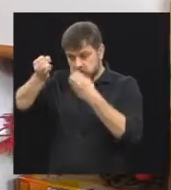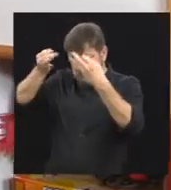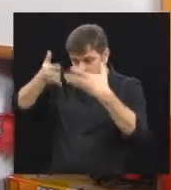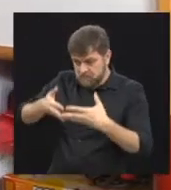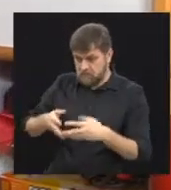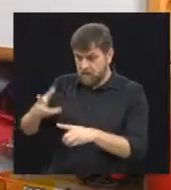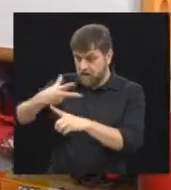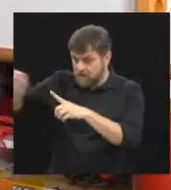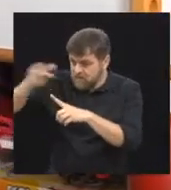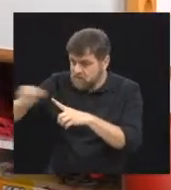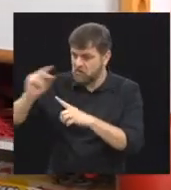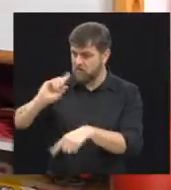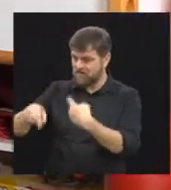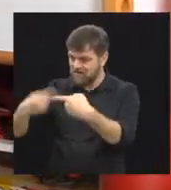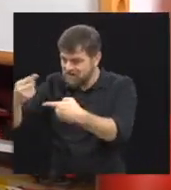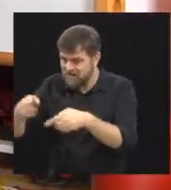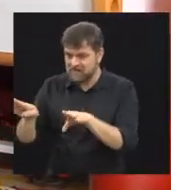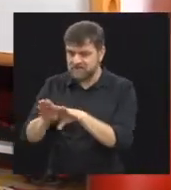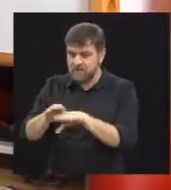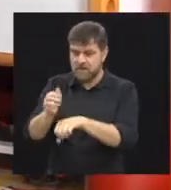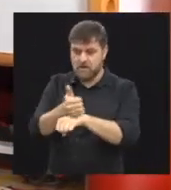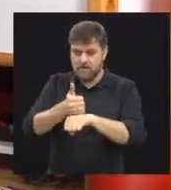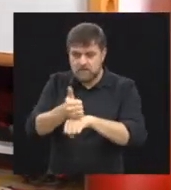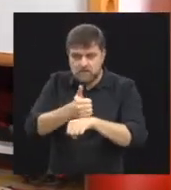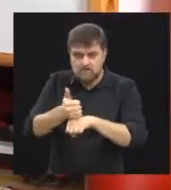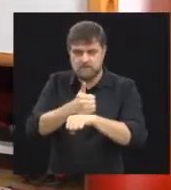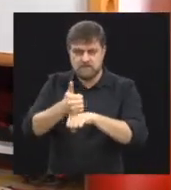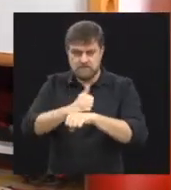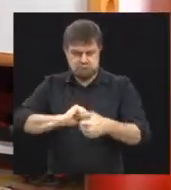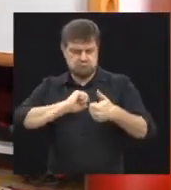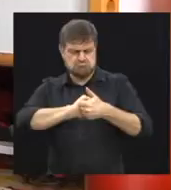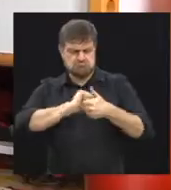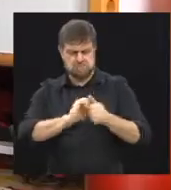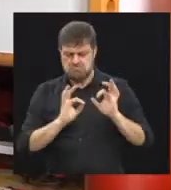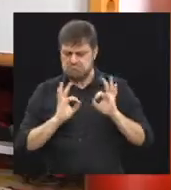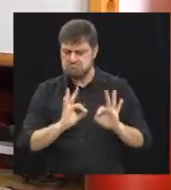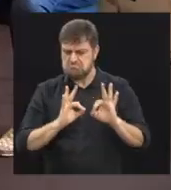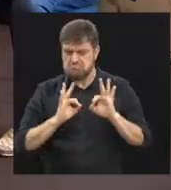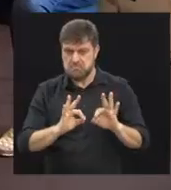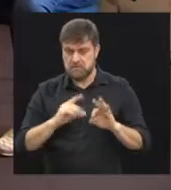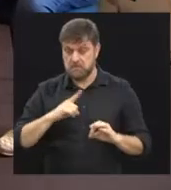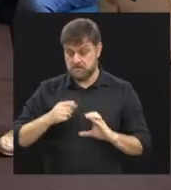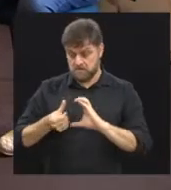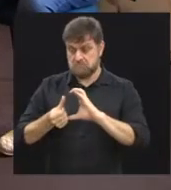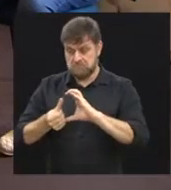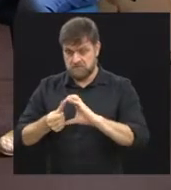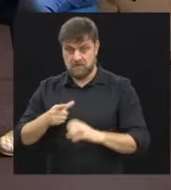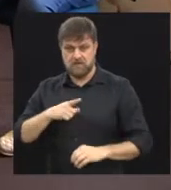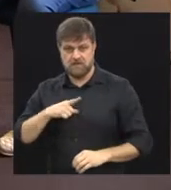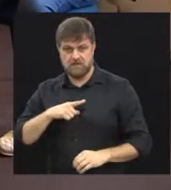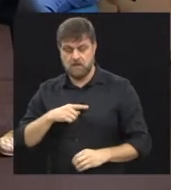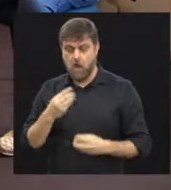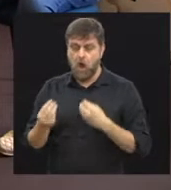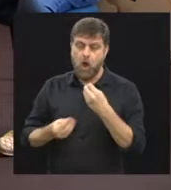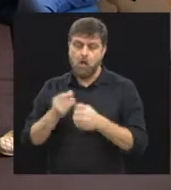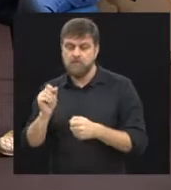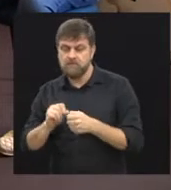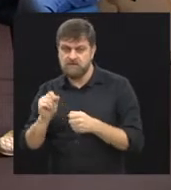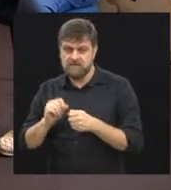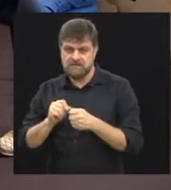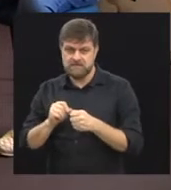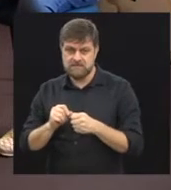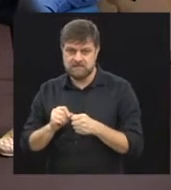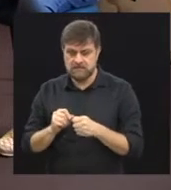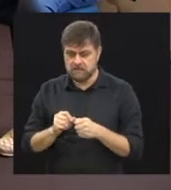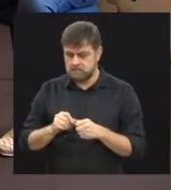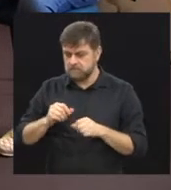estávamos falando das vitórias, dos profissionais qualificados que vocês têm aqui. E eu queria saber assim, para manter